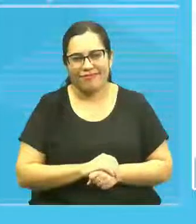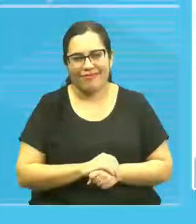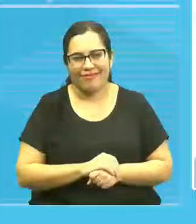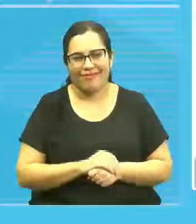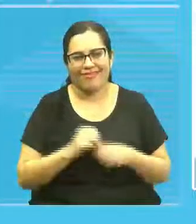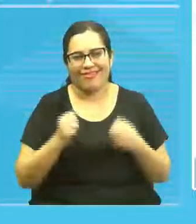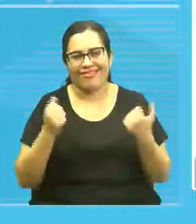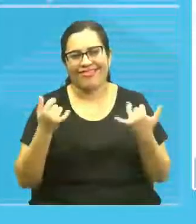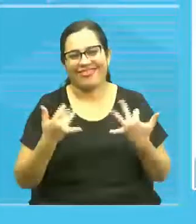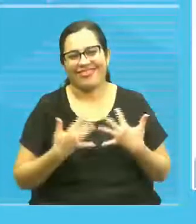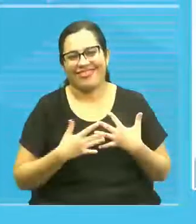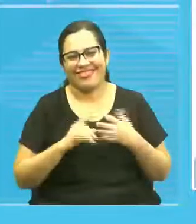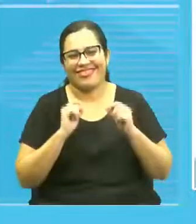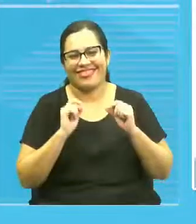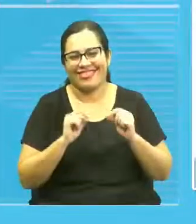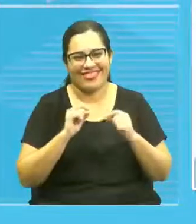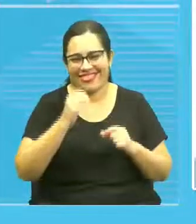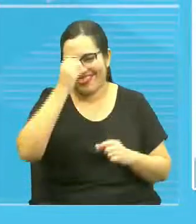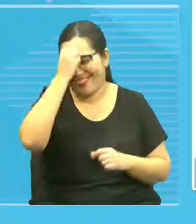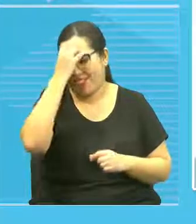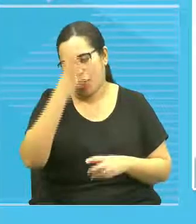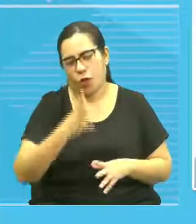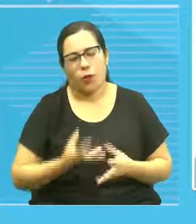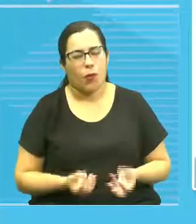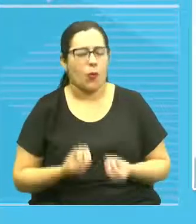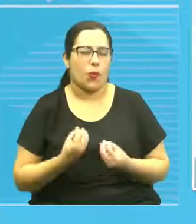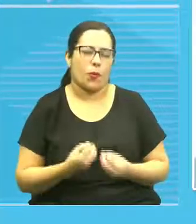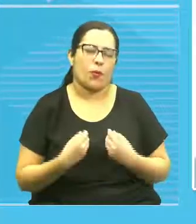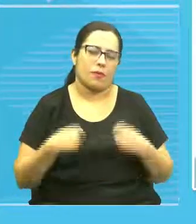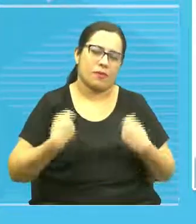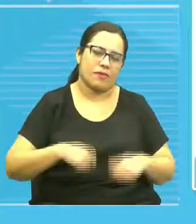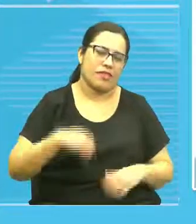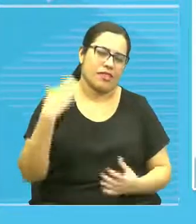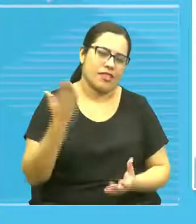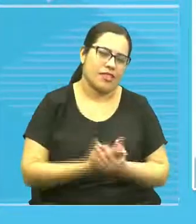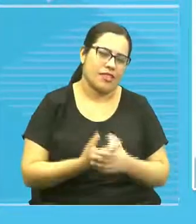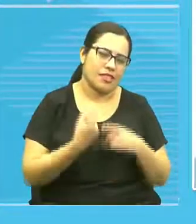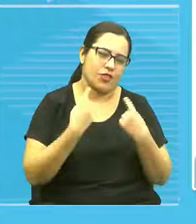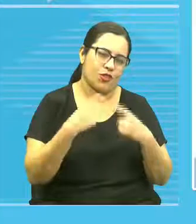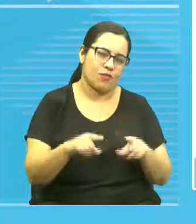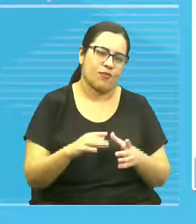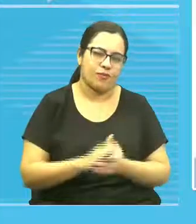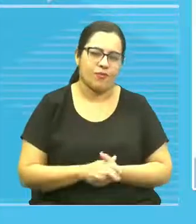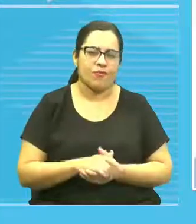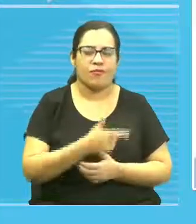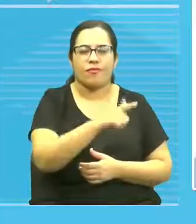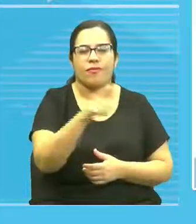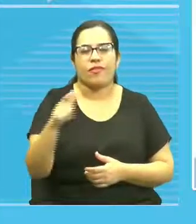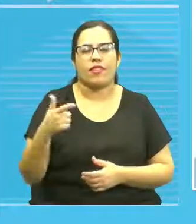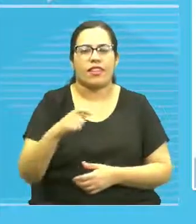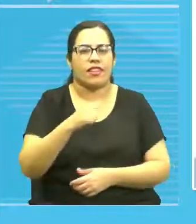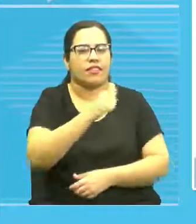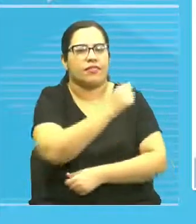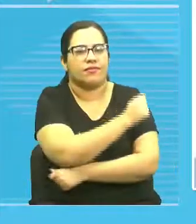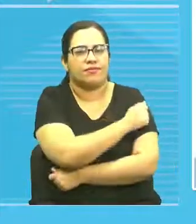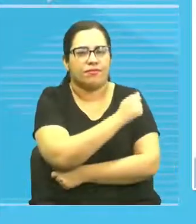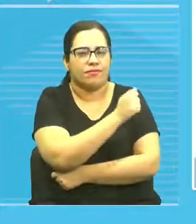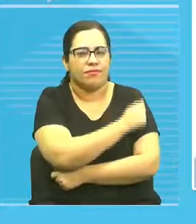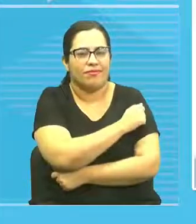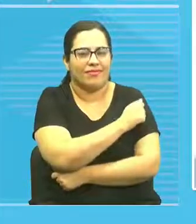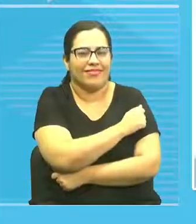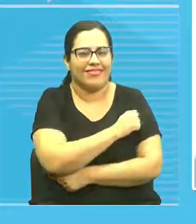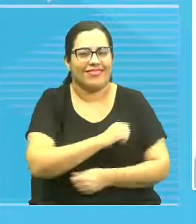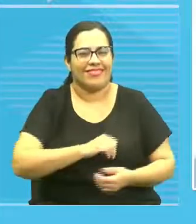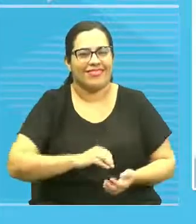Ó, explica que eu não lembro. Cara boa de um processo. Cadê o menino de curral novo, minha gente? Vocês não se espantem com a